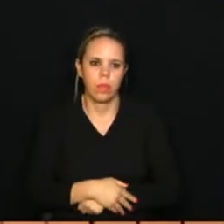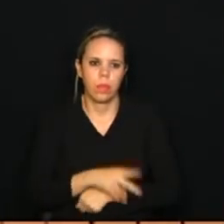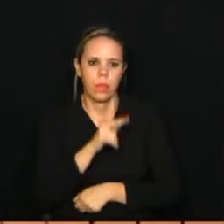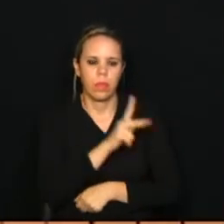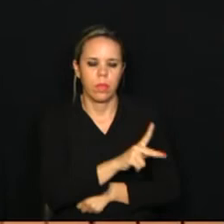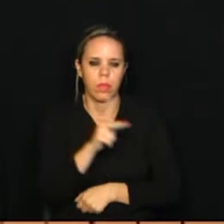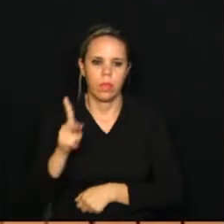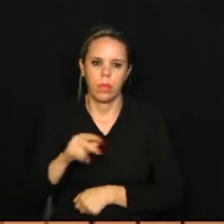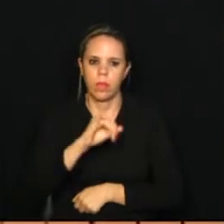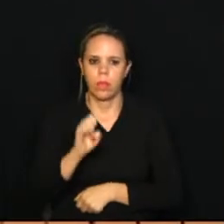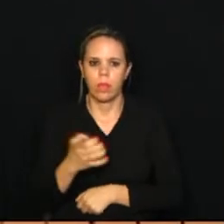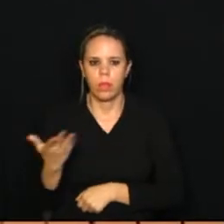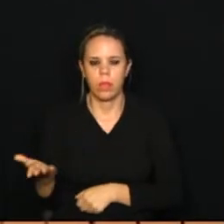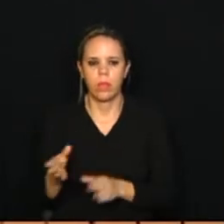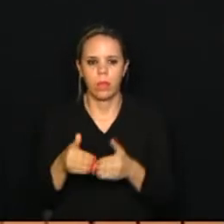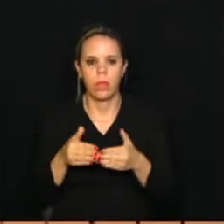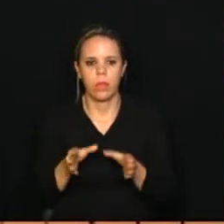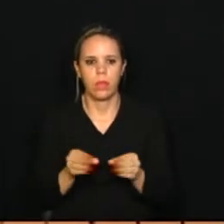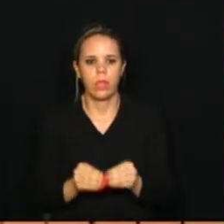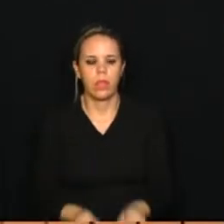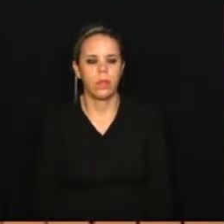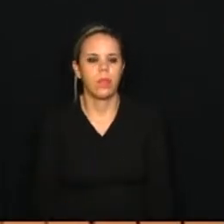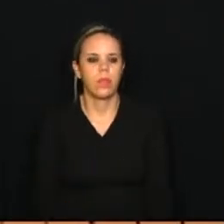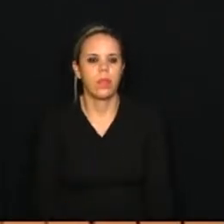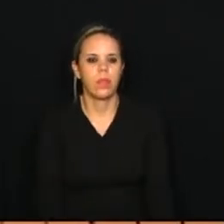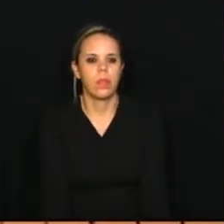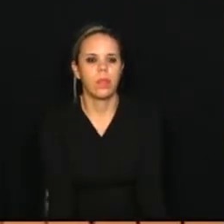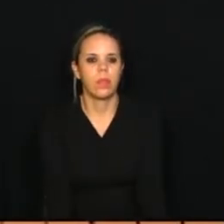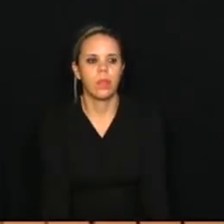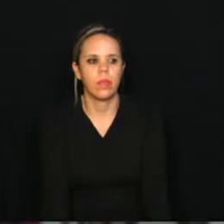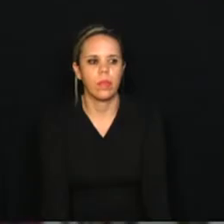Professor José Tadeu, por favor.